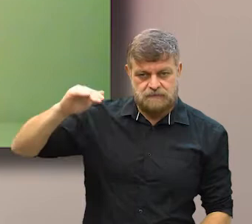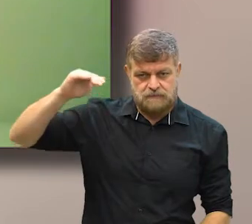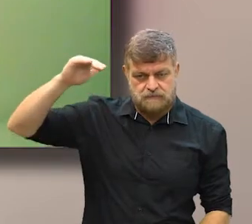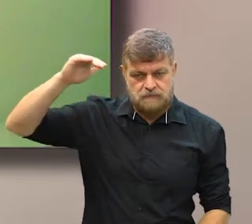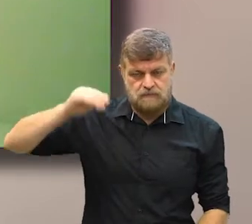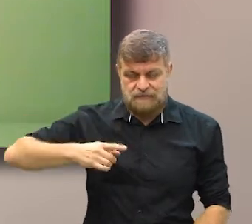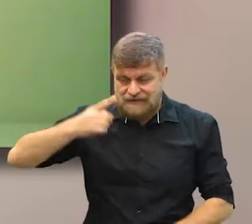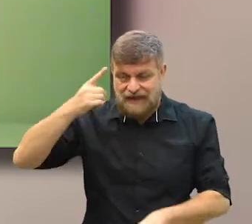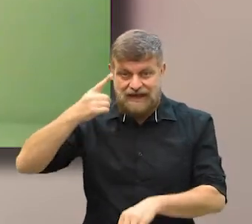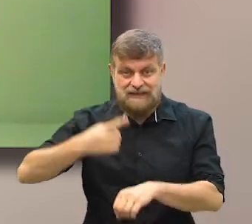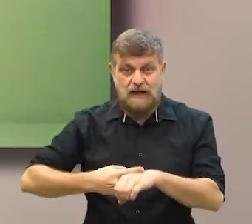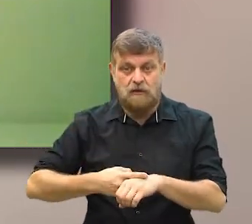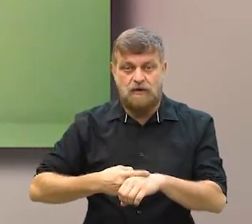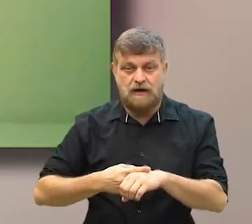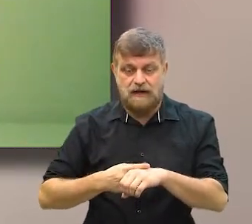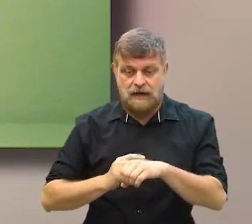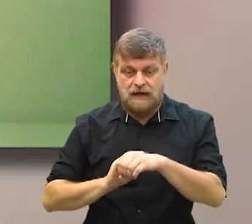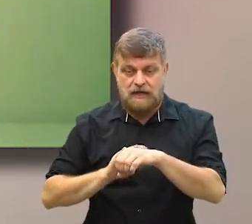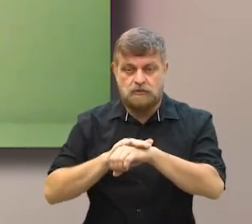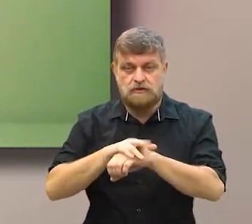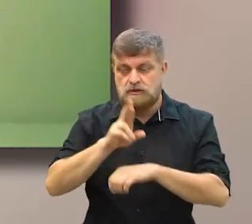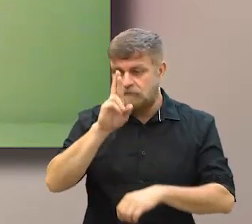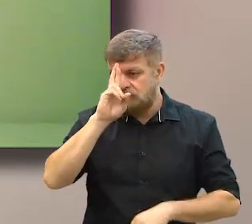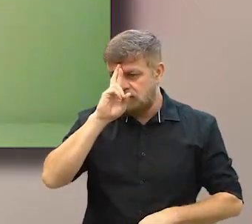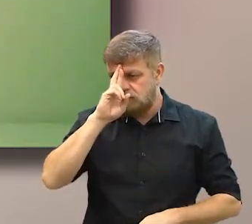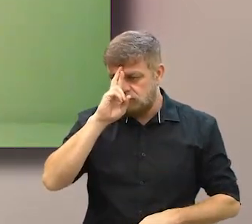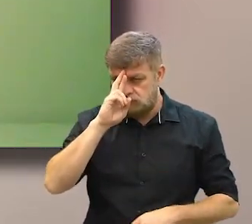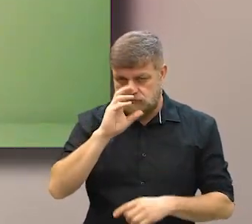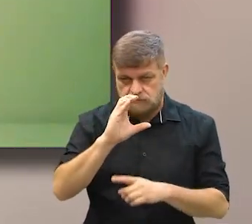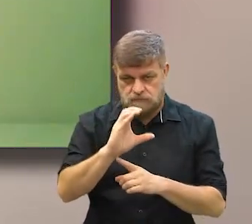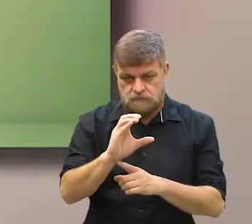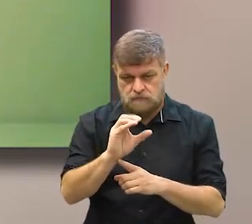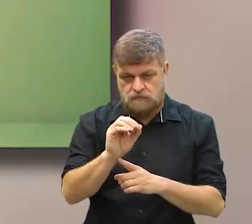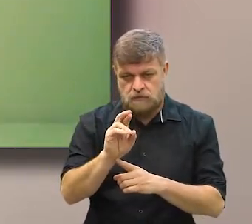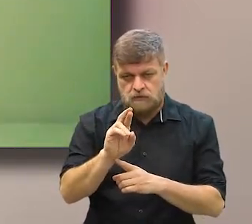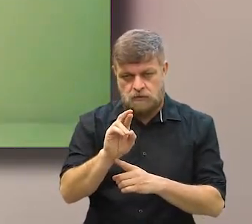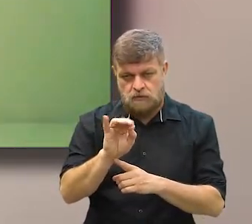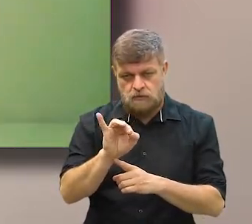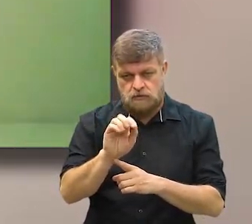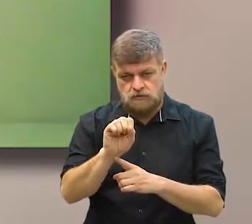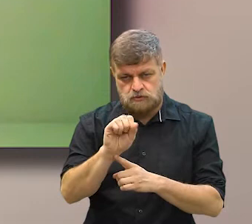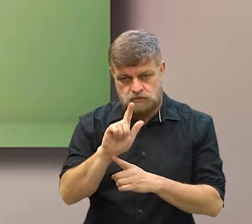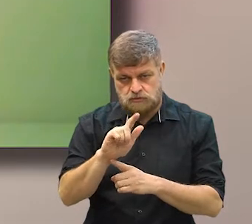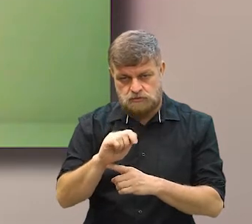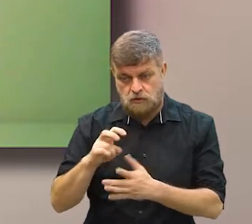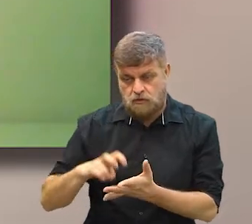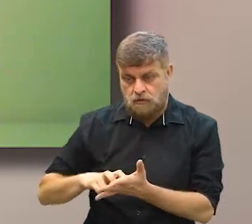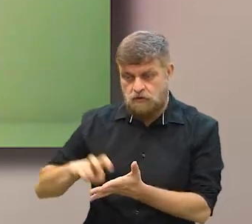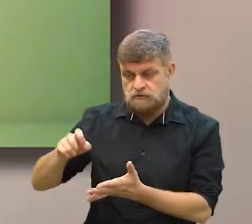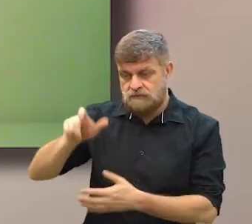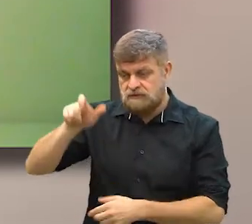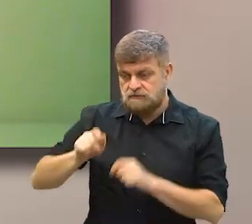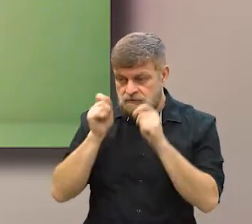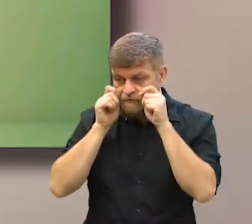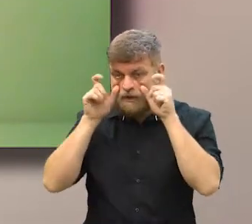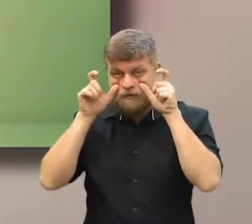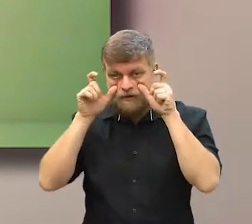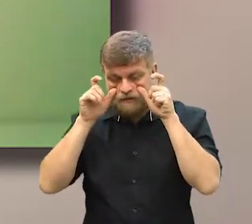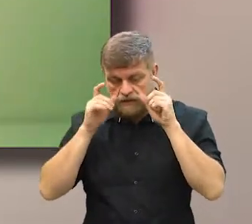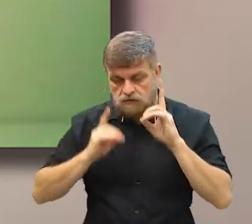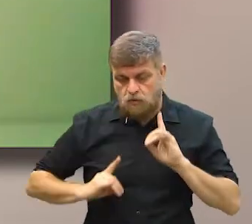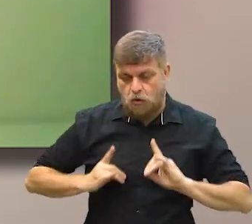uma quantidade maior, a partir de meia-noite. O cortisol, por exemplo, tem um pico de manhã se o indivíduo estiver